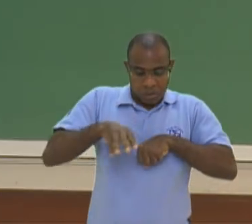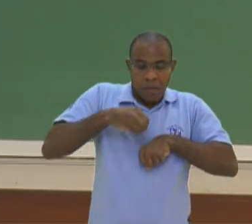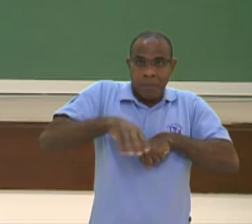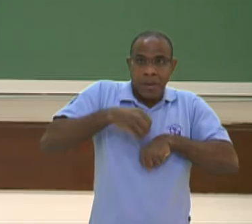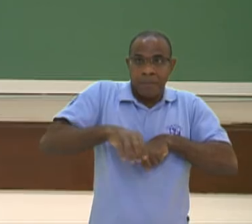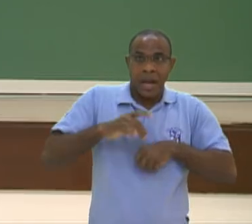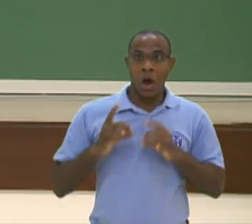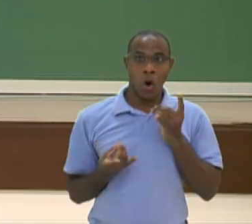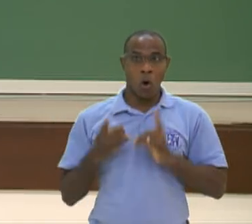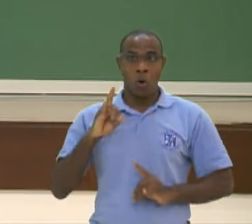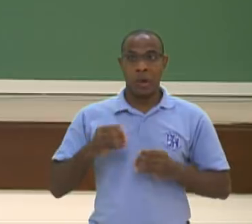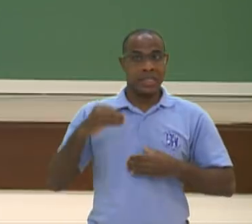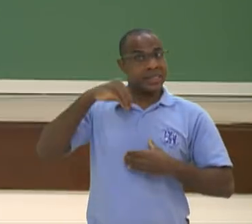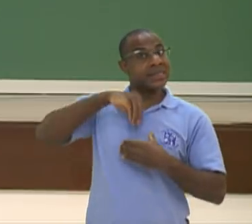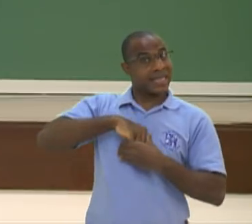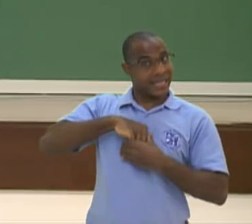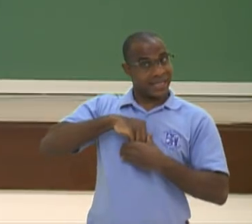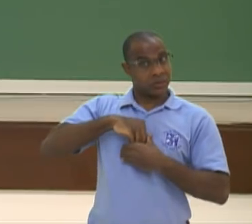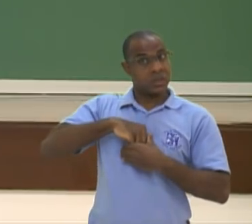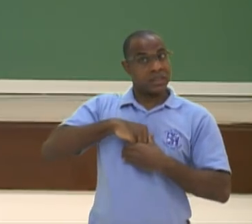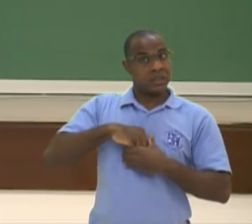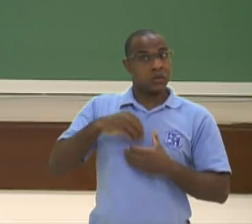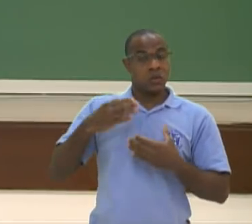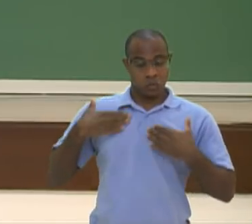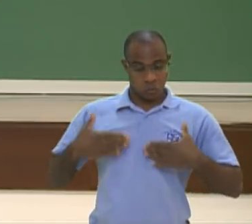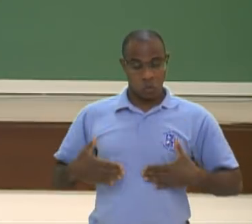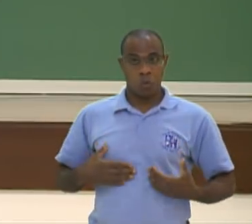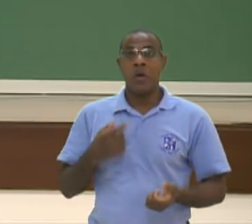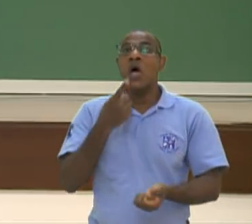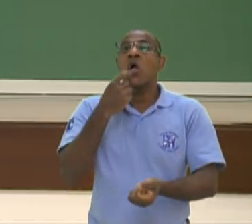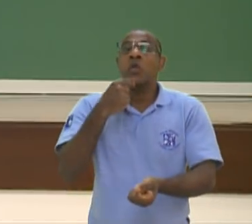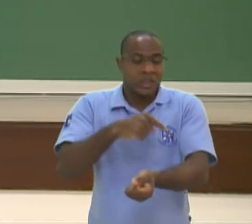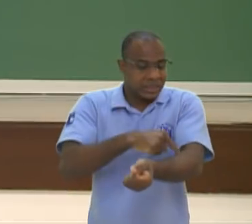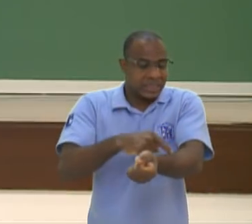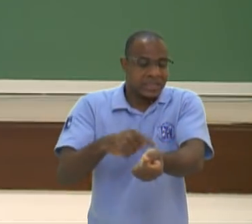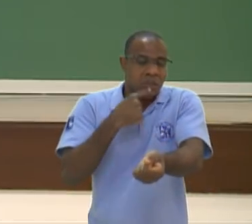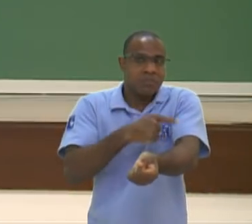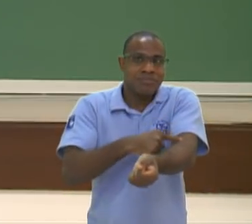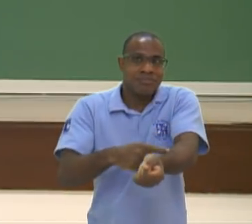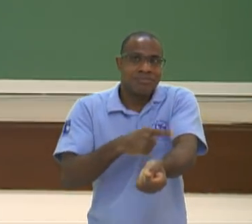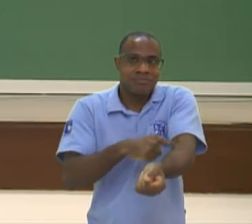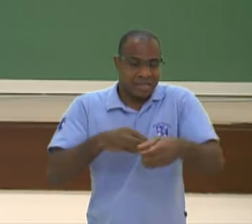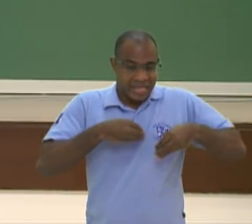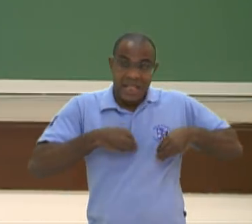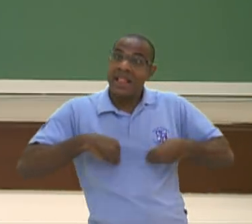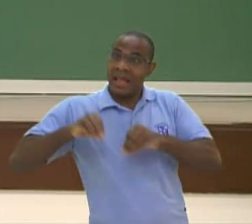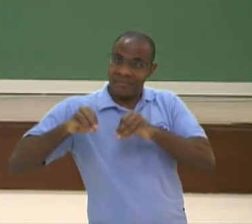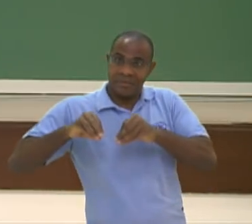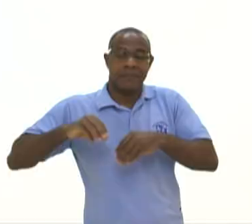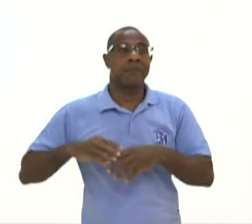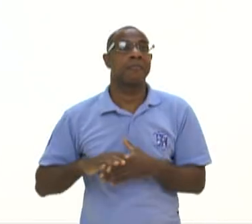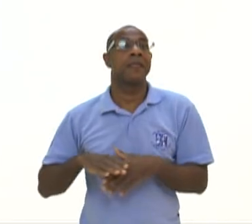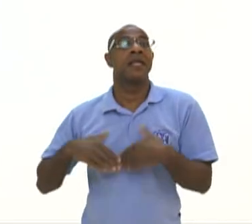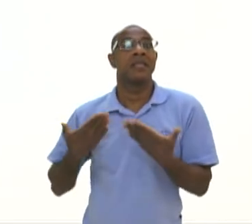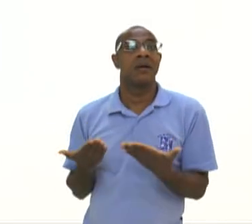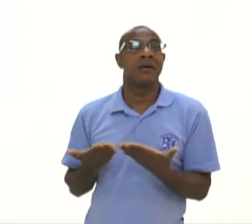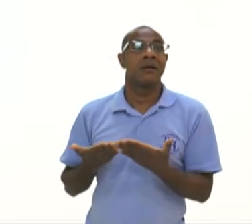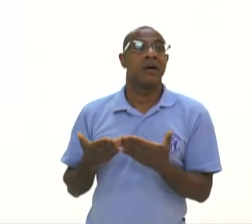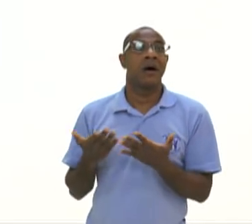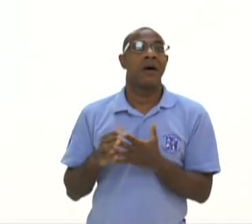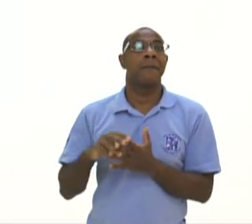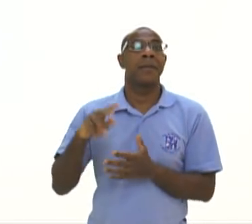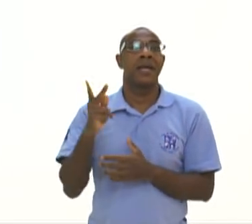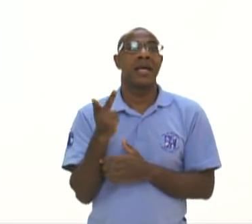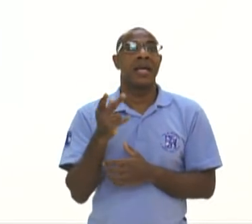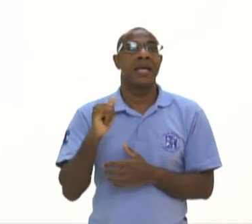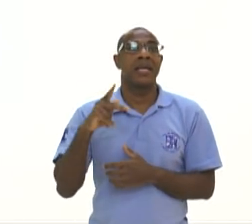na corrente sanguínea, para que possam ser levadas, né, para nosso corpo todo, certo? A hipófise, então, frisando